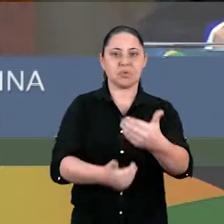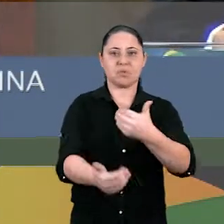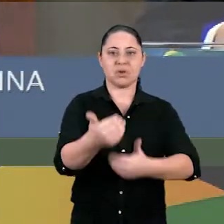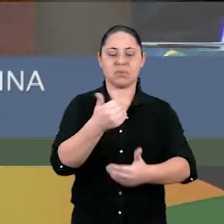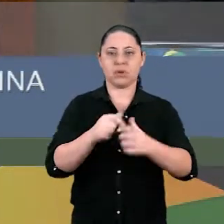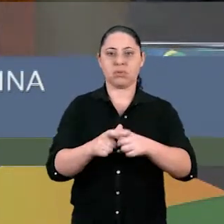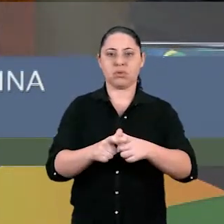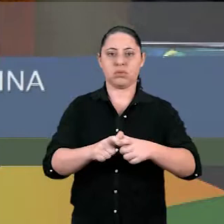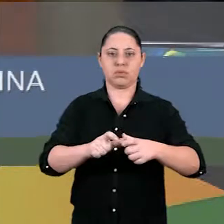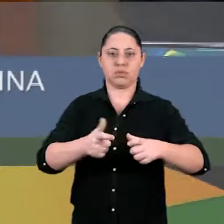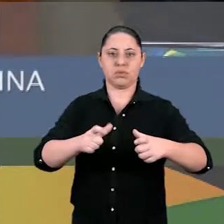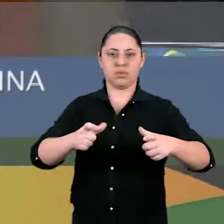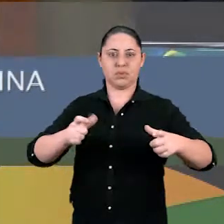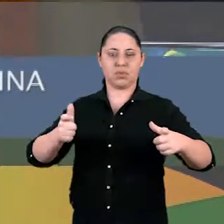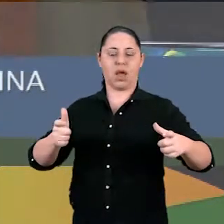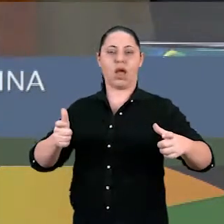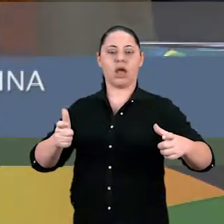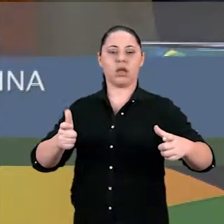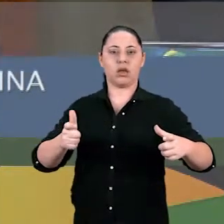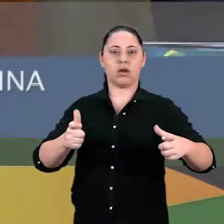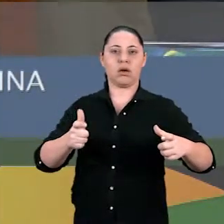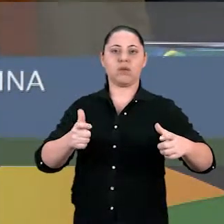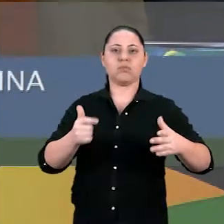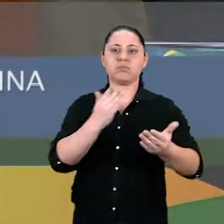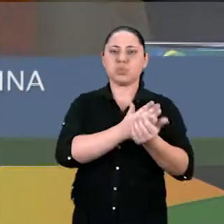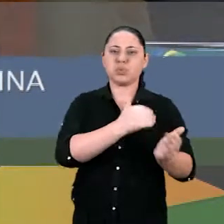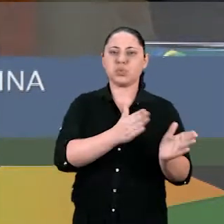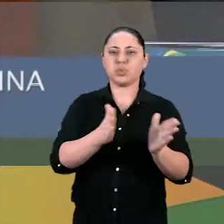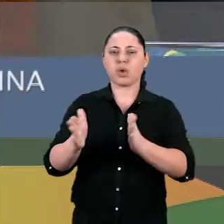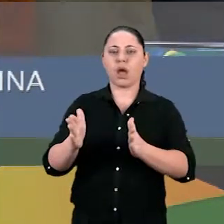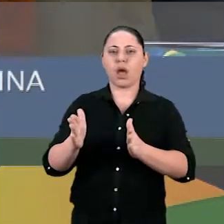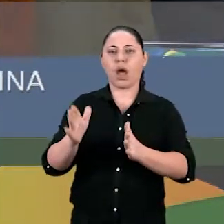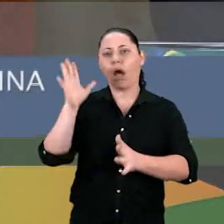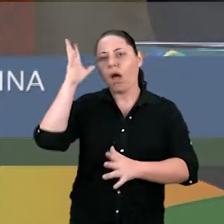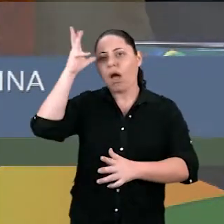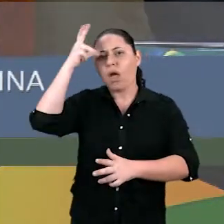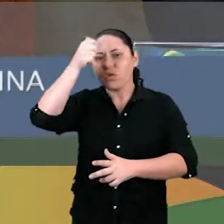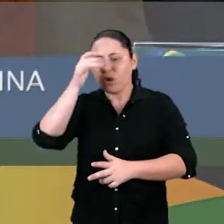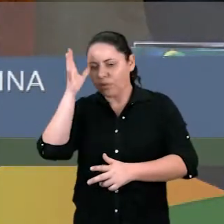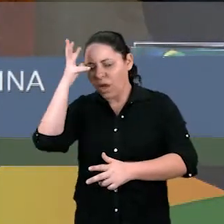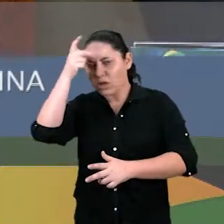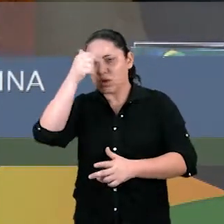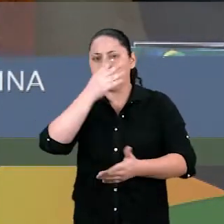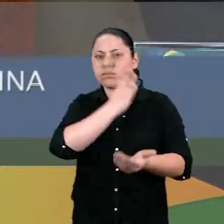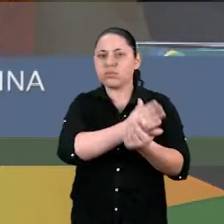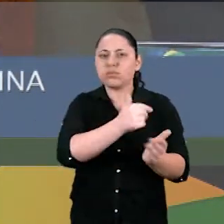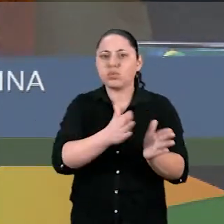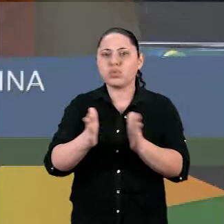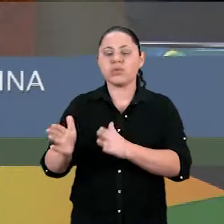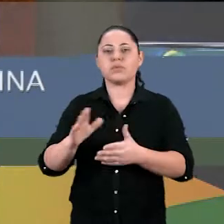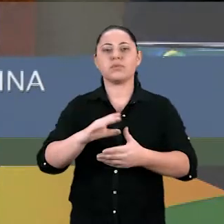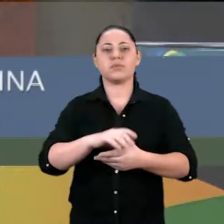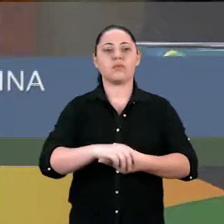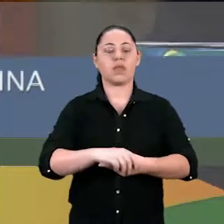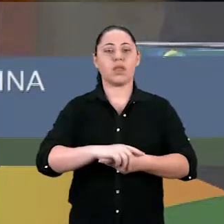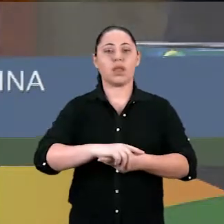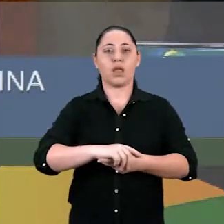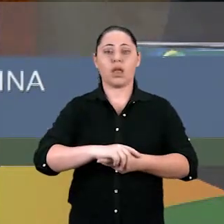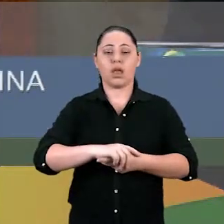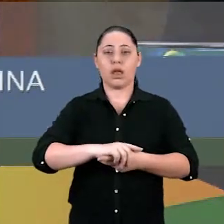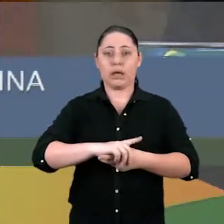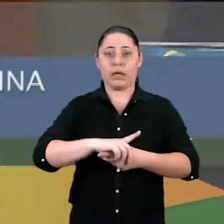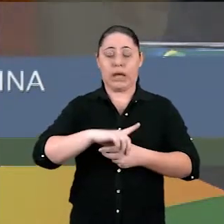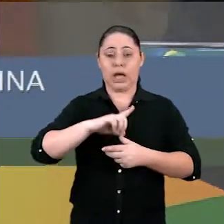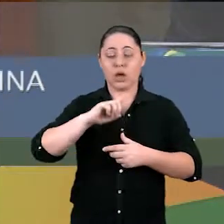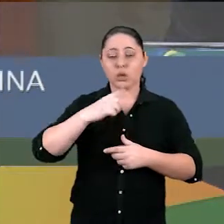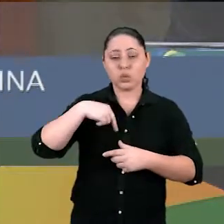demandas, maior o coeficiente democrático dessa intervenção. E aí nós vamos ter na América Latina um cenário que é bastante amplo. Nós vamos